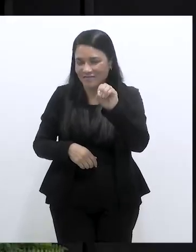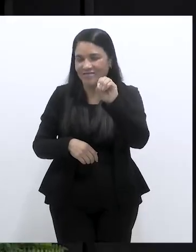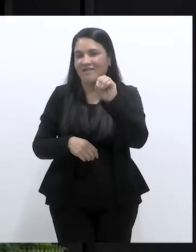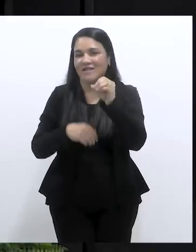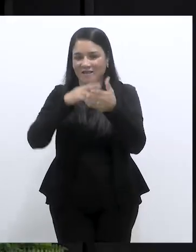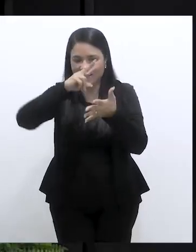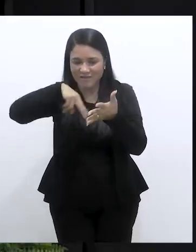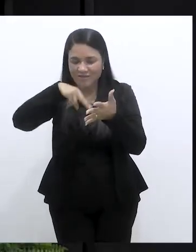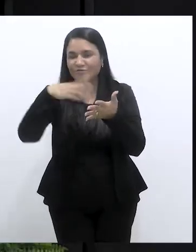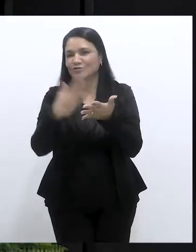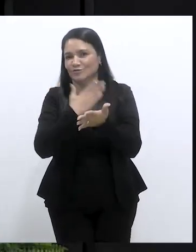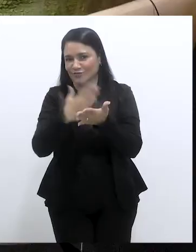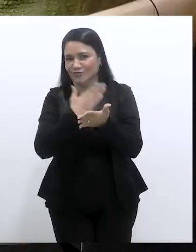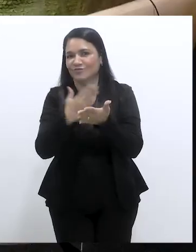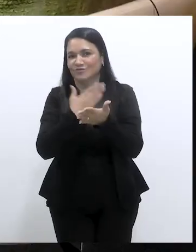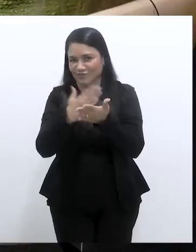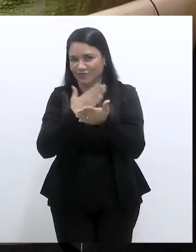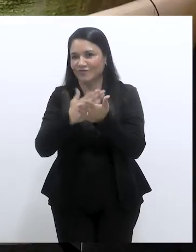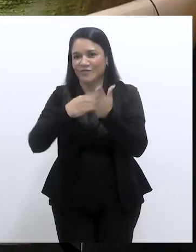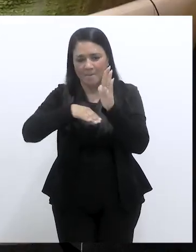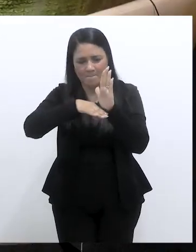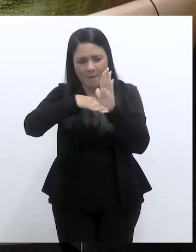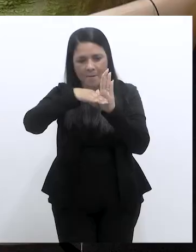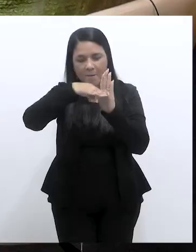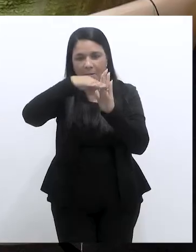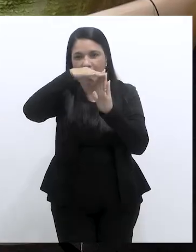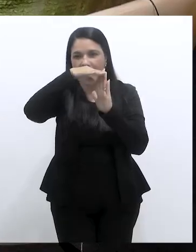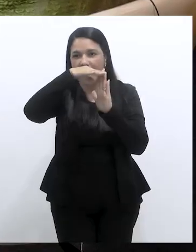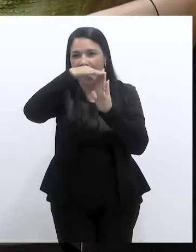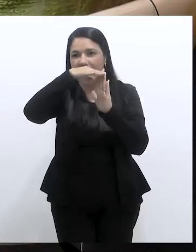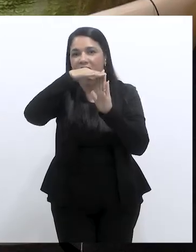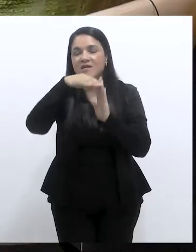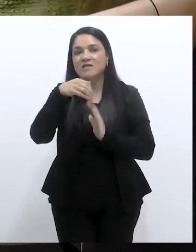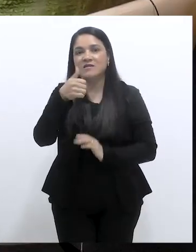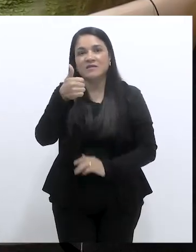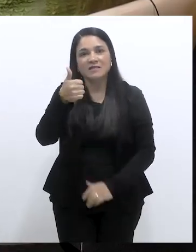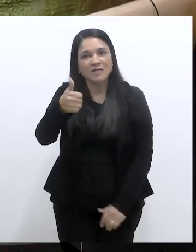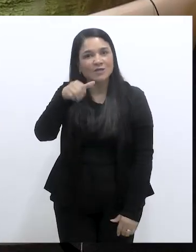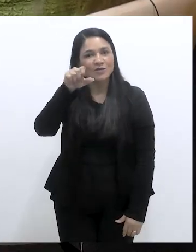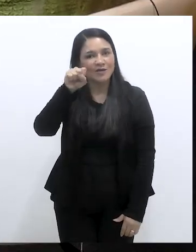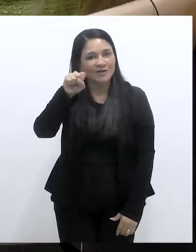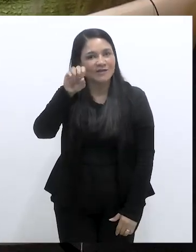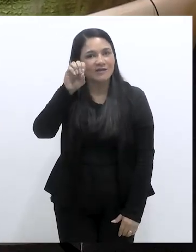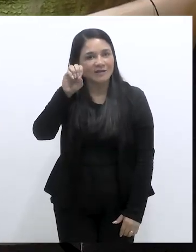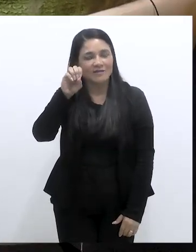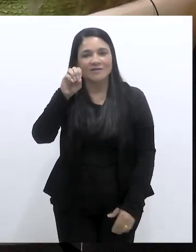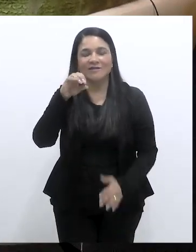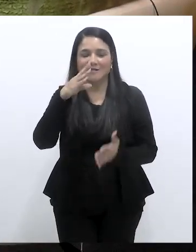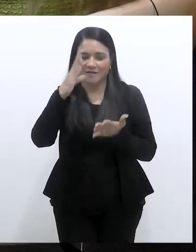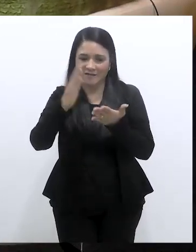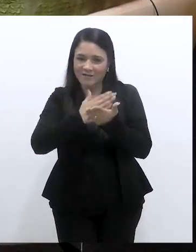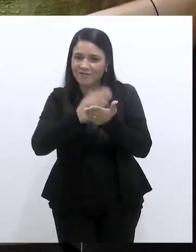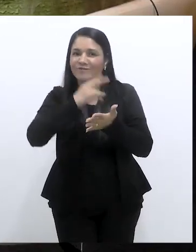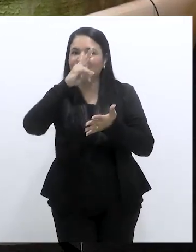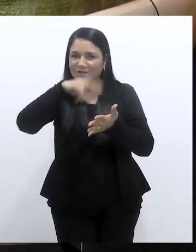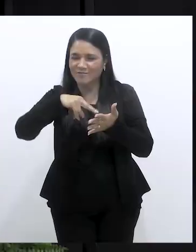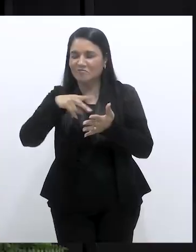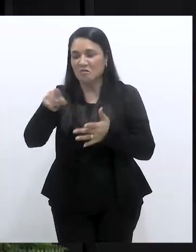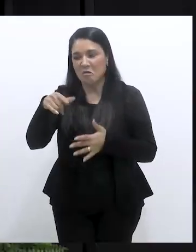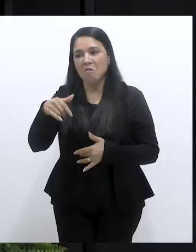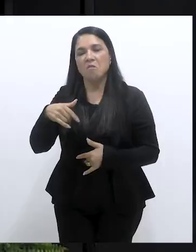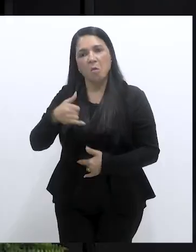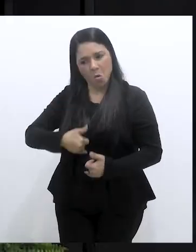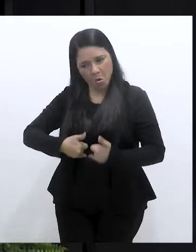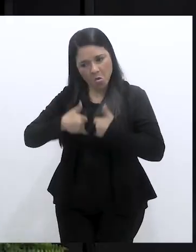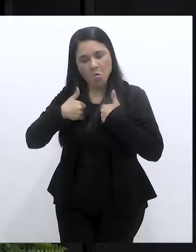180. Eu termino o meu livro com a lista dos 180 livros que a gente leu. Então, isso é uma honra. Eu imagino que